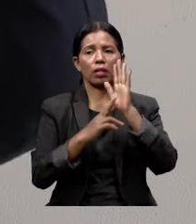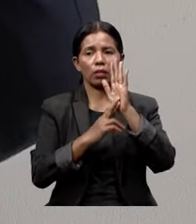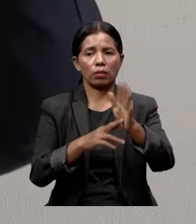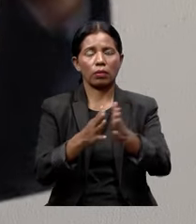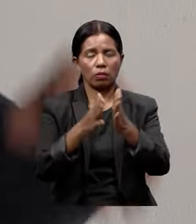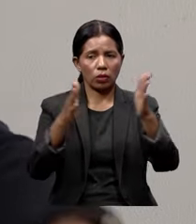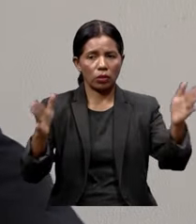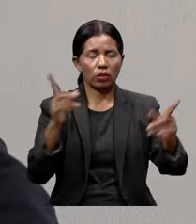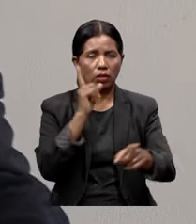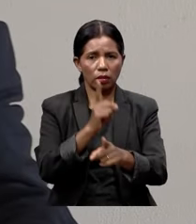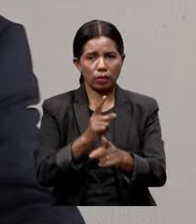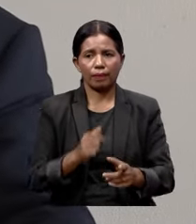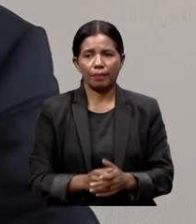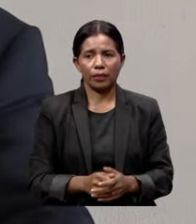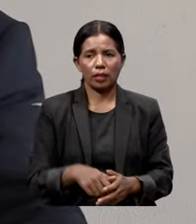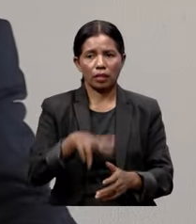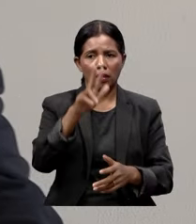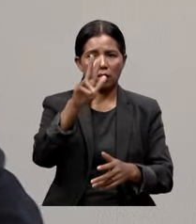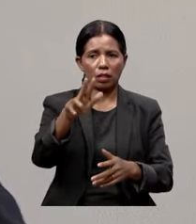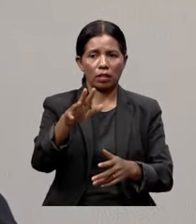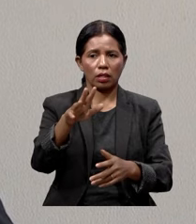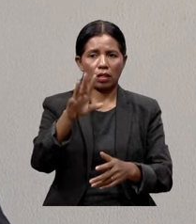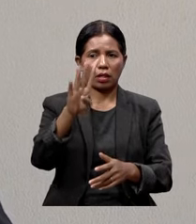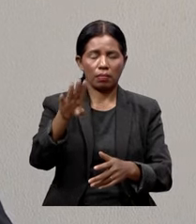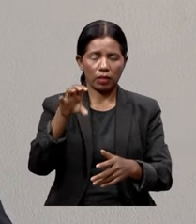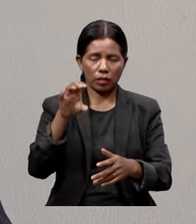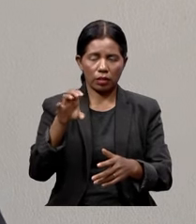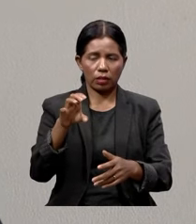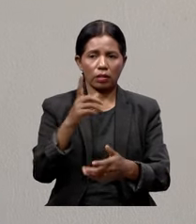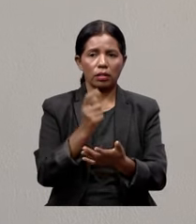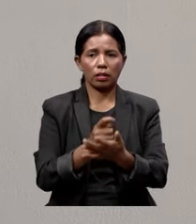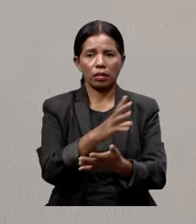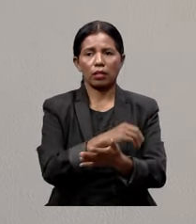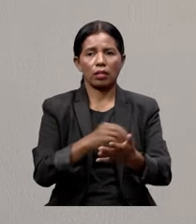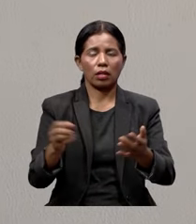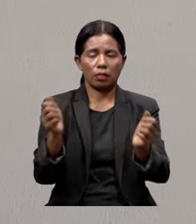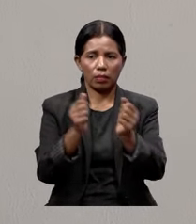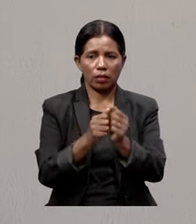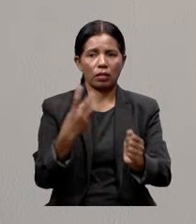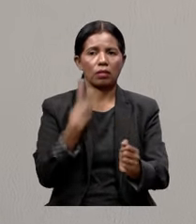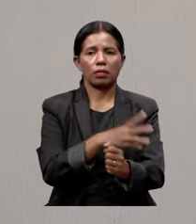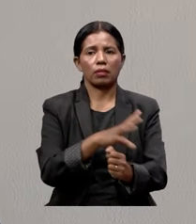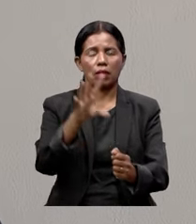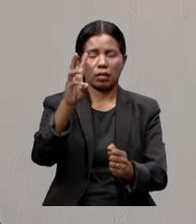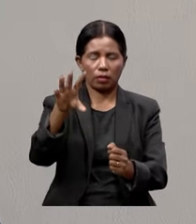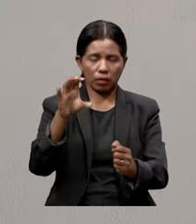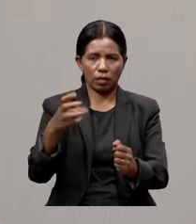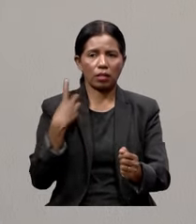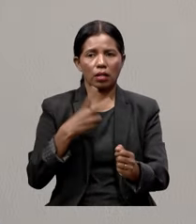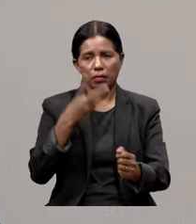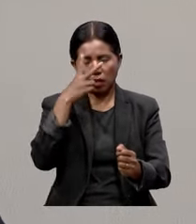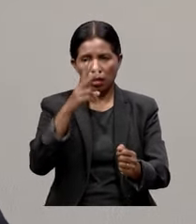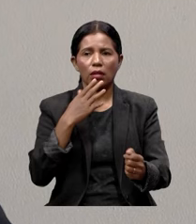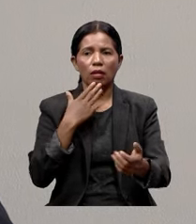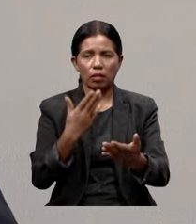halimar 300 400 to se Oni apenas está muito quanto calo 700 ira né, né bem se a rede de